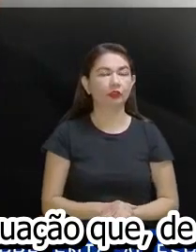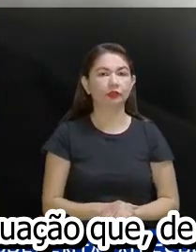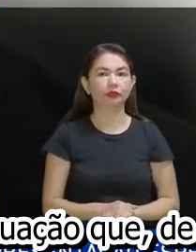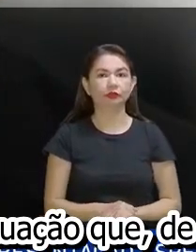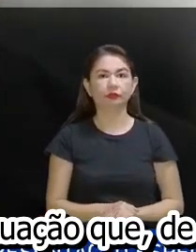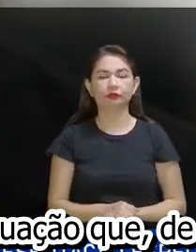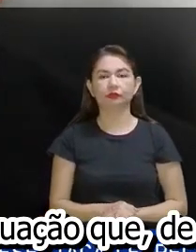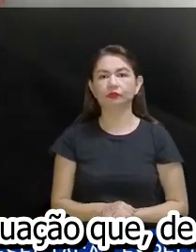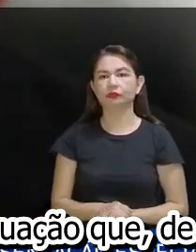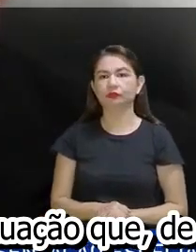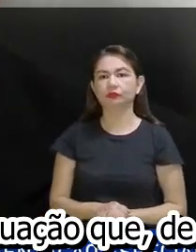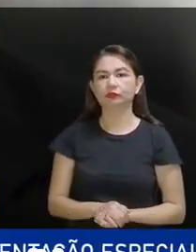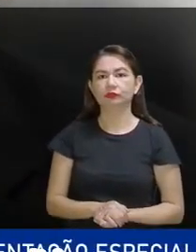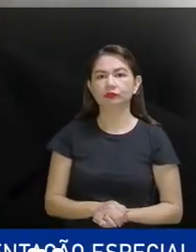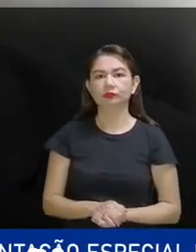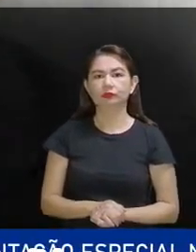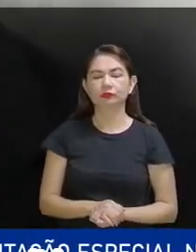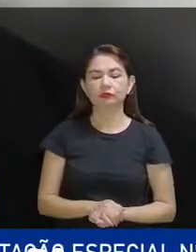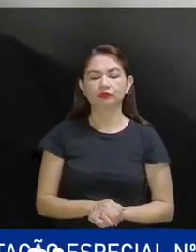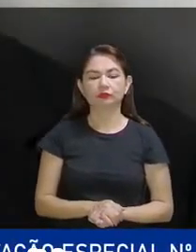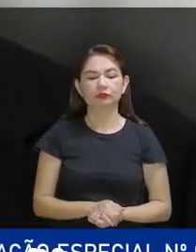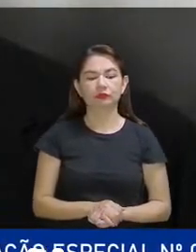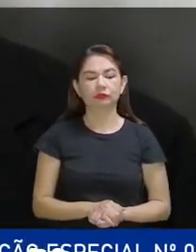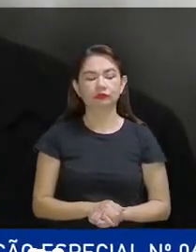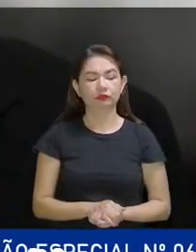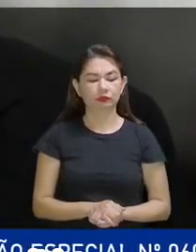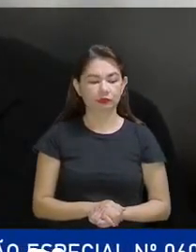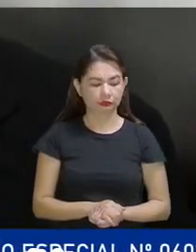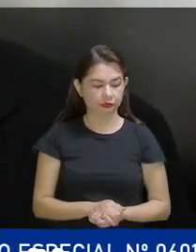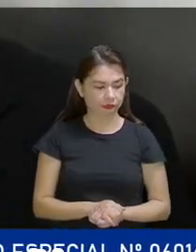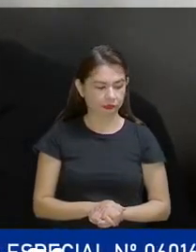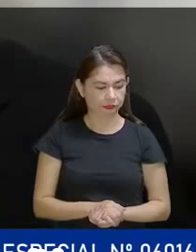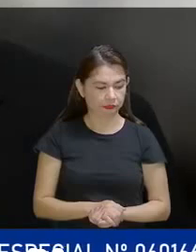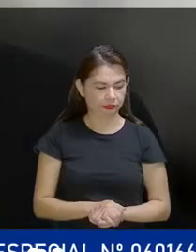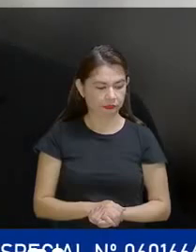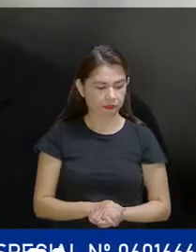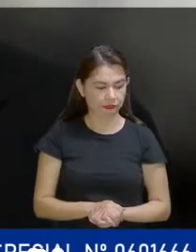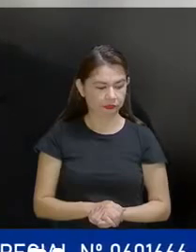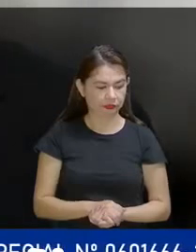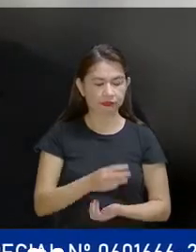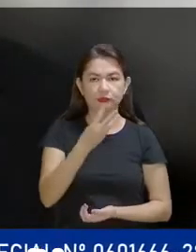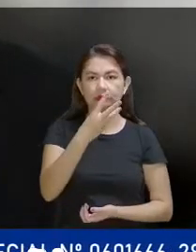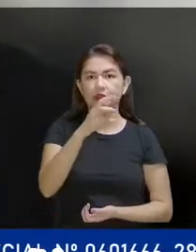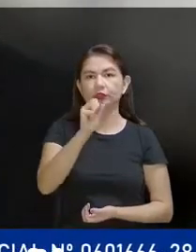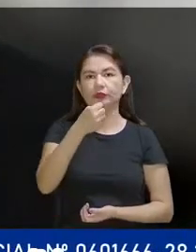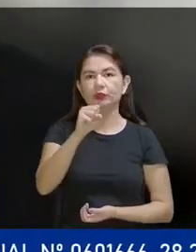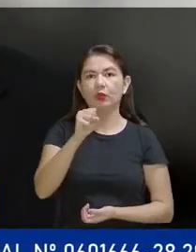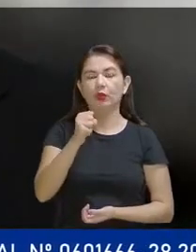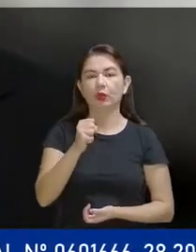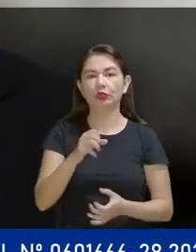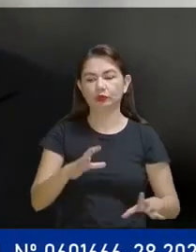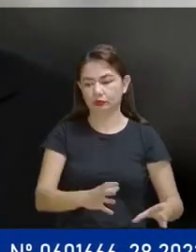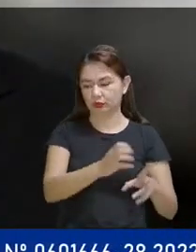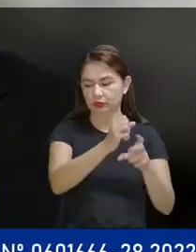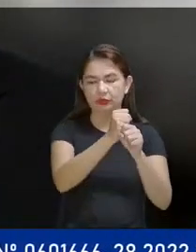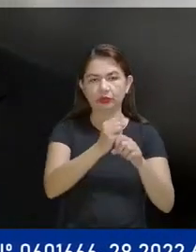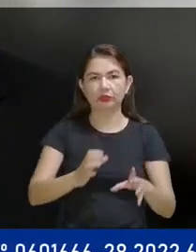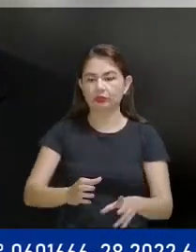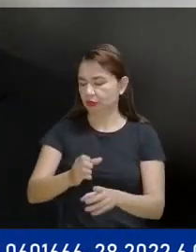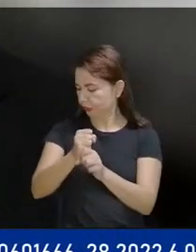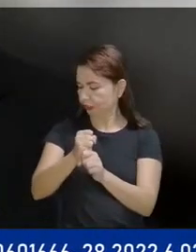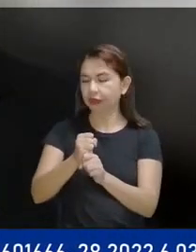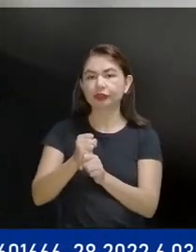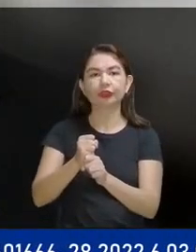situação de irregularidade do que temos. 38 cestas básicas apreendidas. É